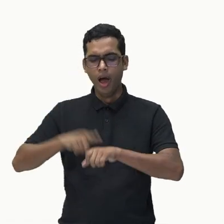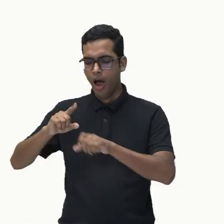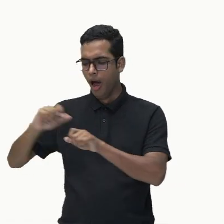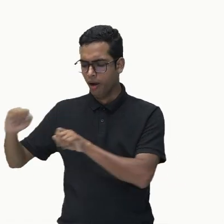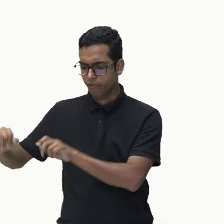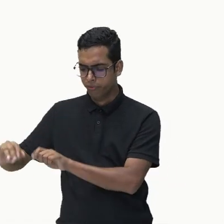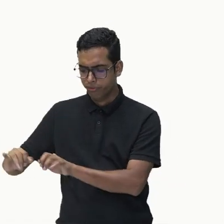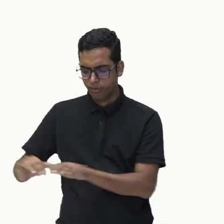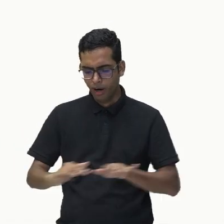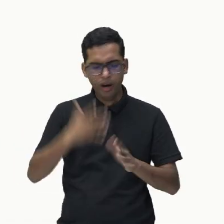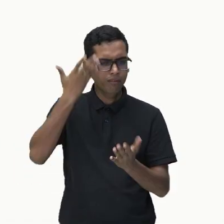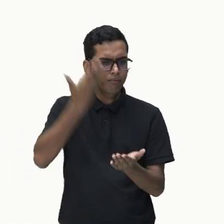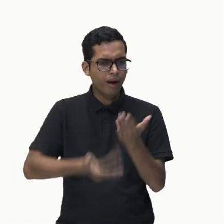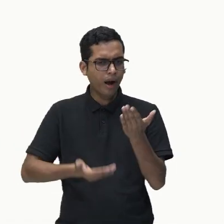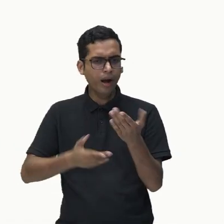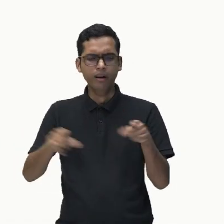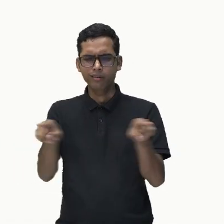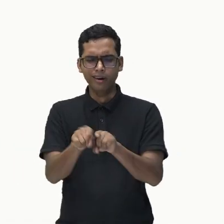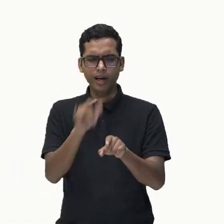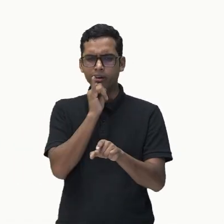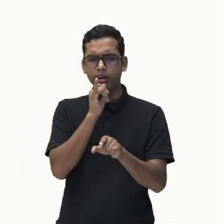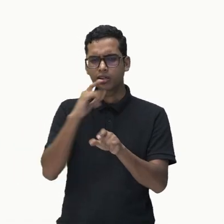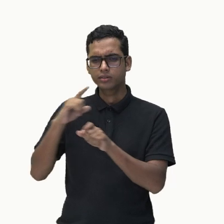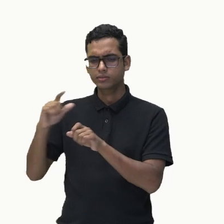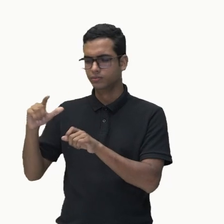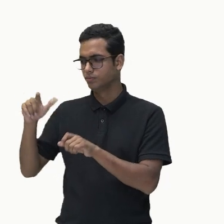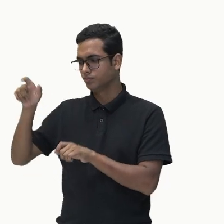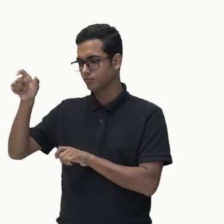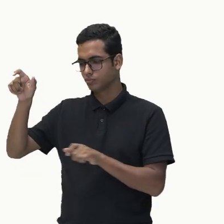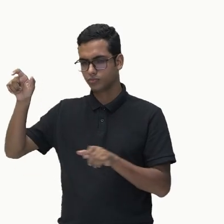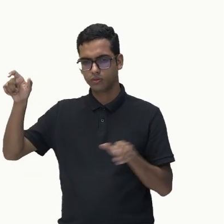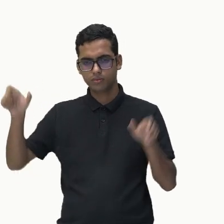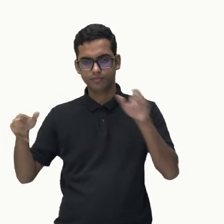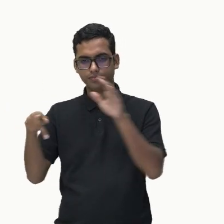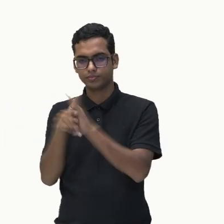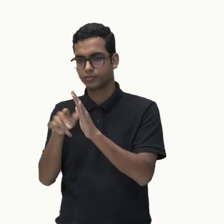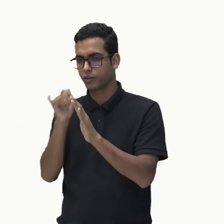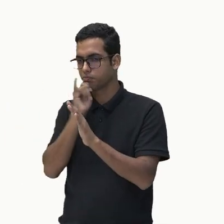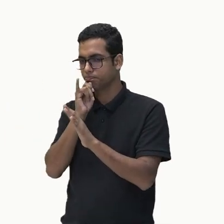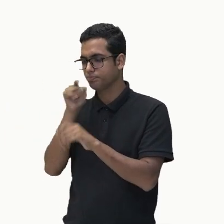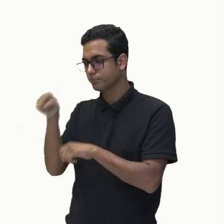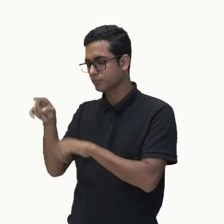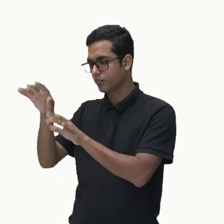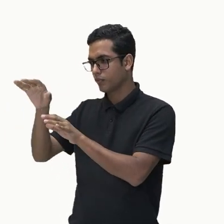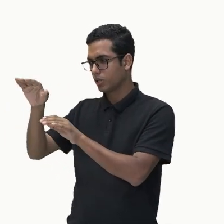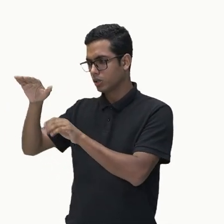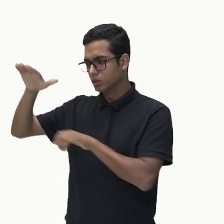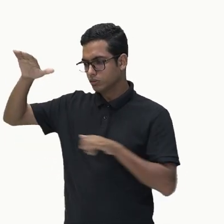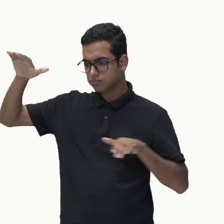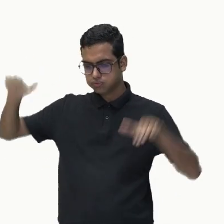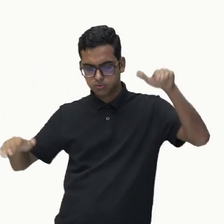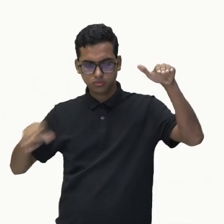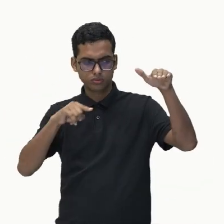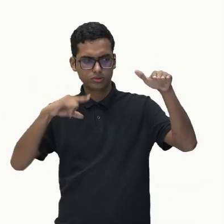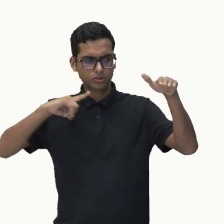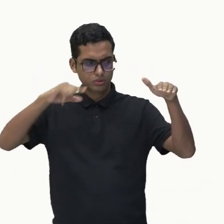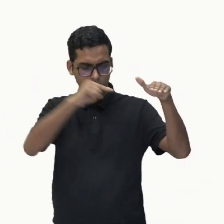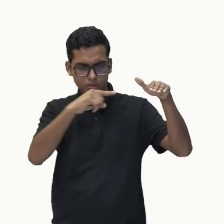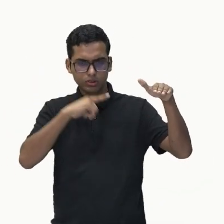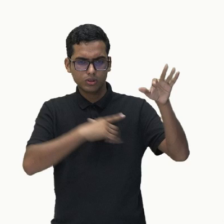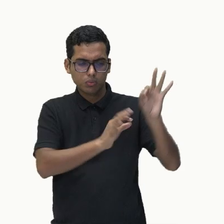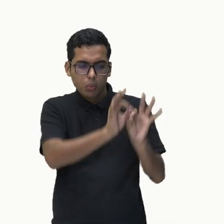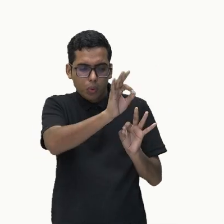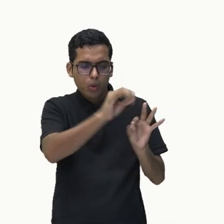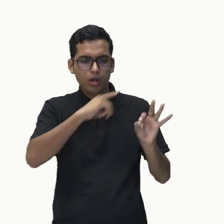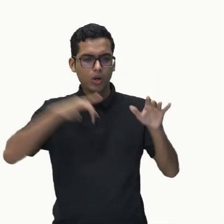aqui o deslocamento é grande, aqui o deslocamento é bem pequenininho. É isso que ele está querendo dizer aqui. O que